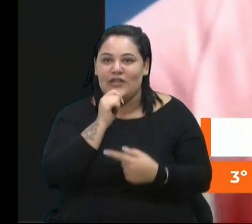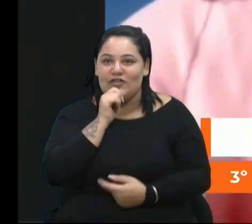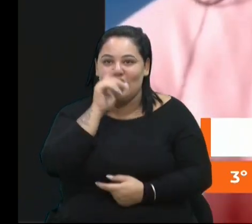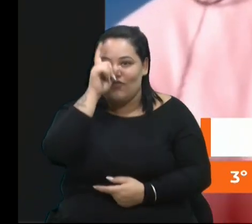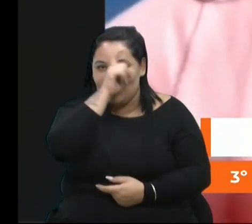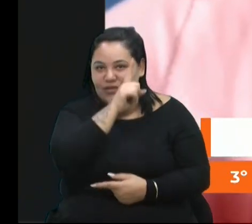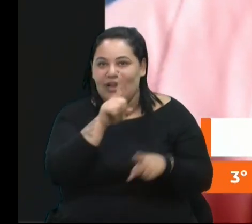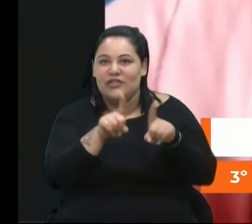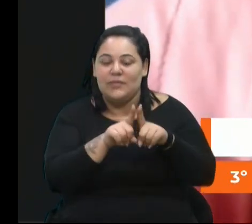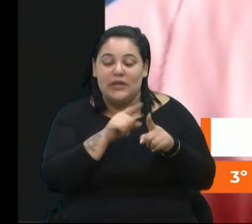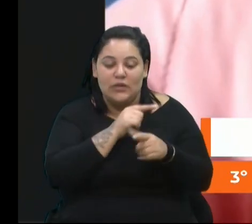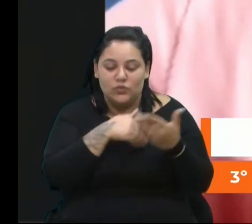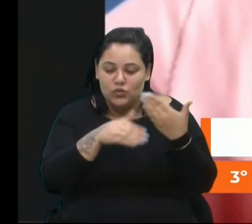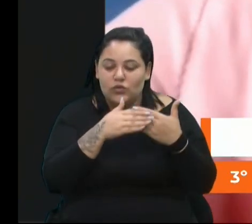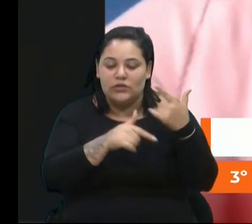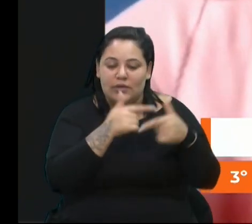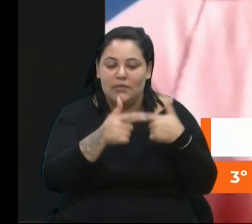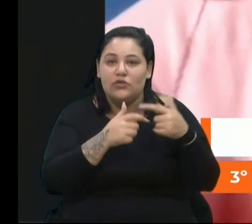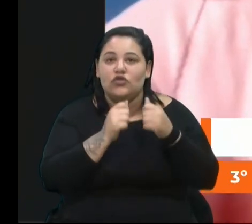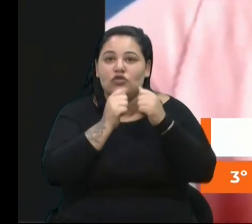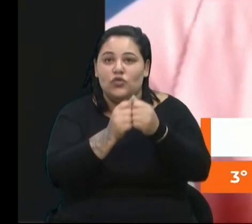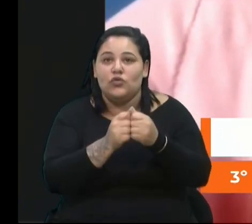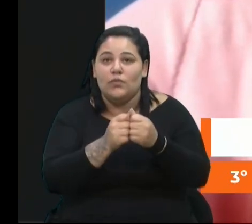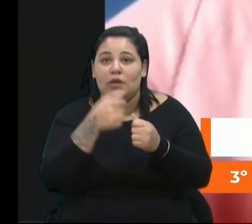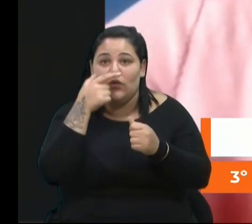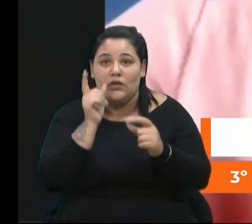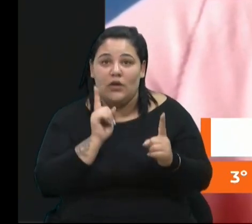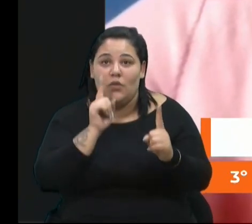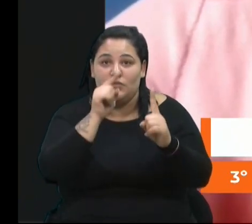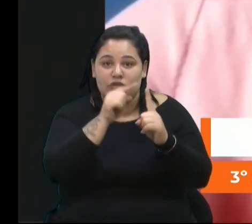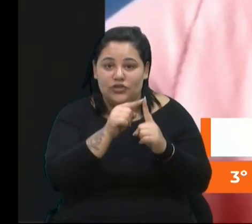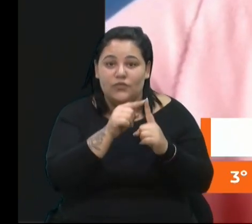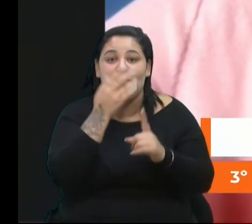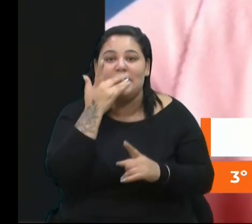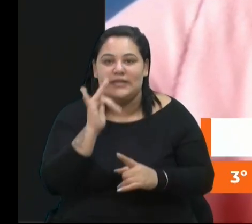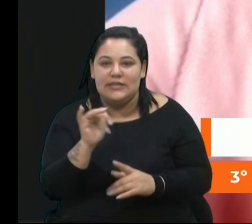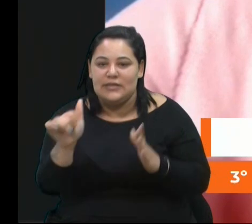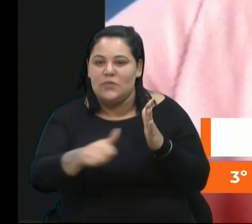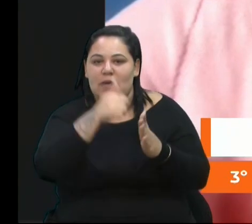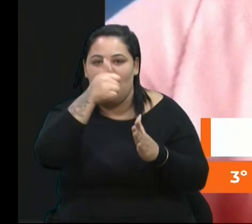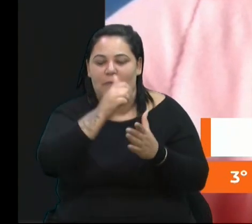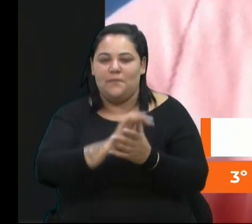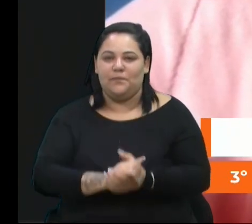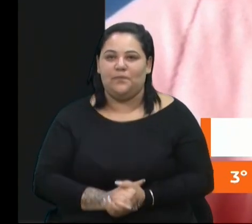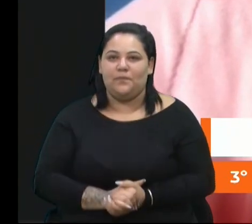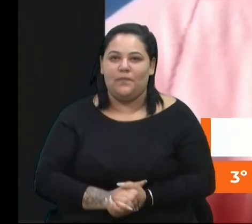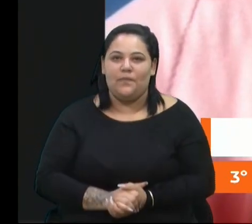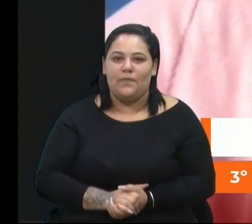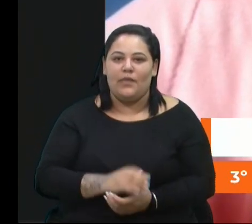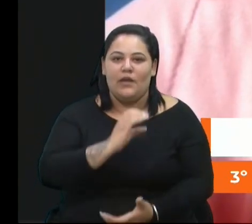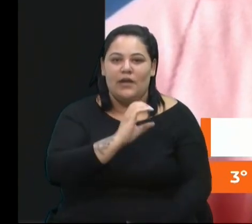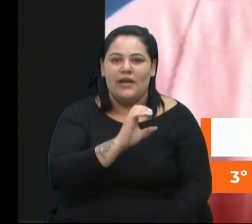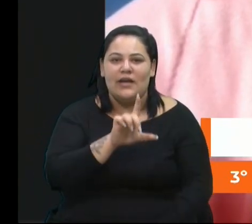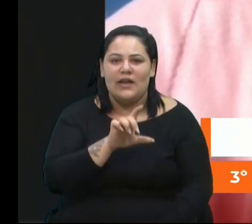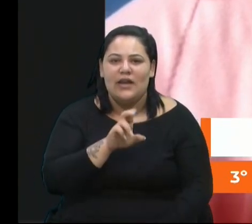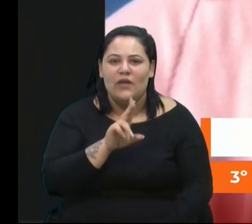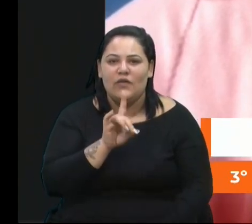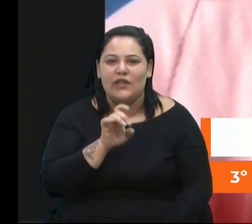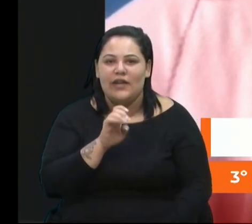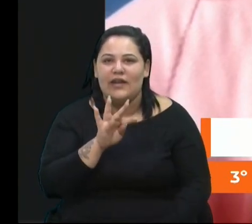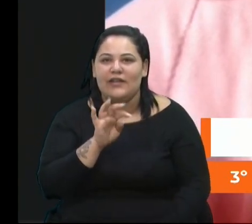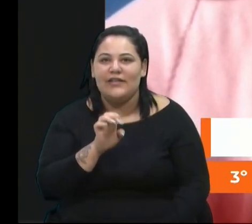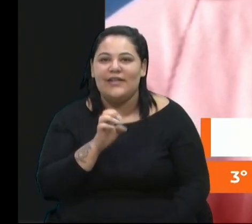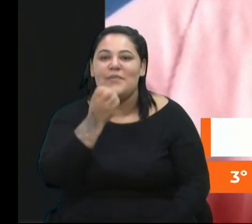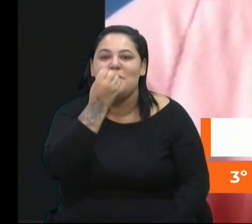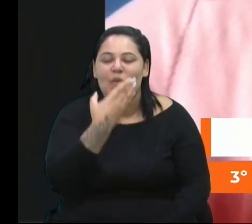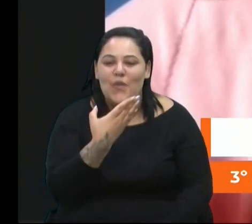trabalhando todo mundo junto para conseguir chegar no melhor para eles, né? E eu vi aqui, Cleudete, que coisa boa que tu tá